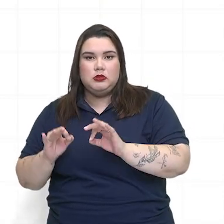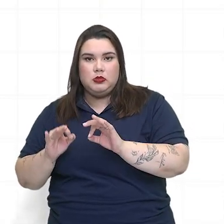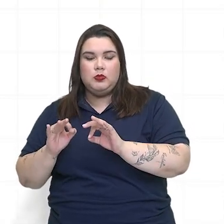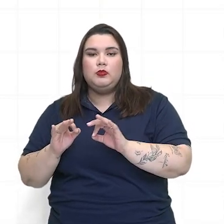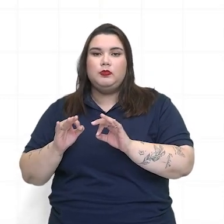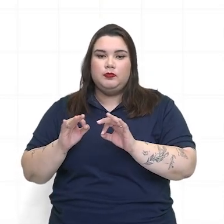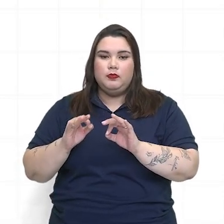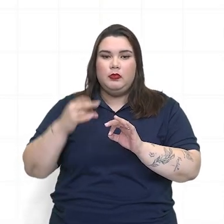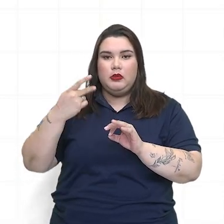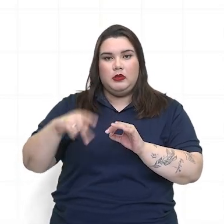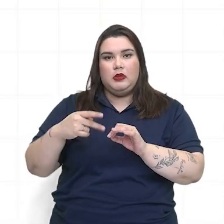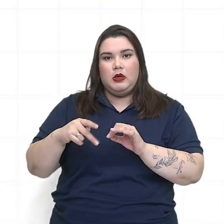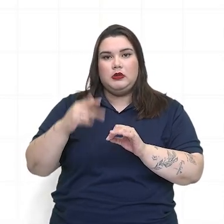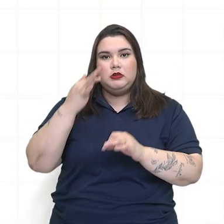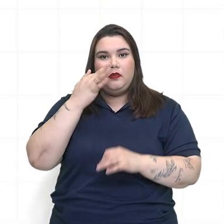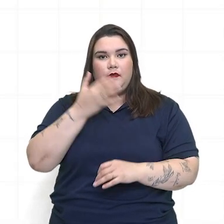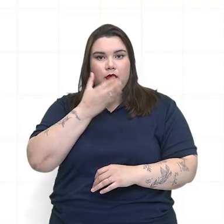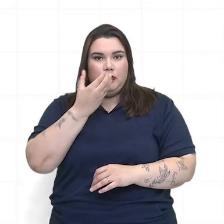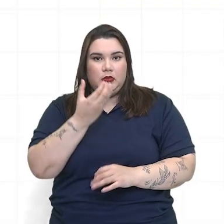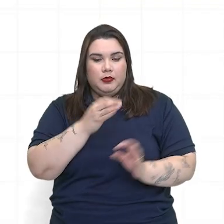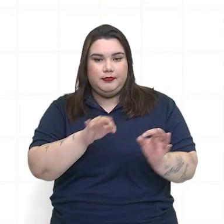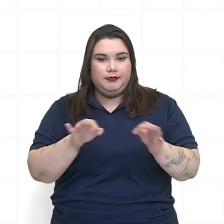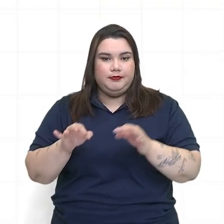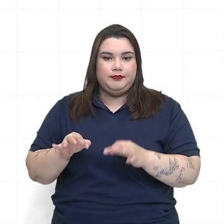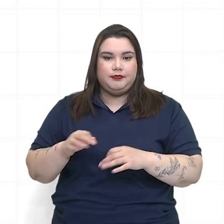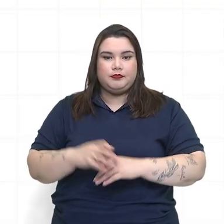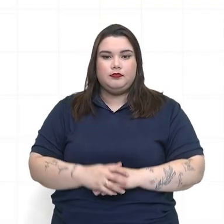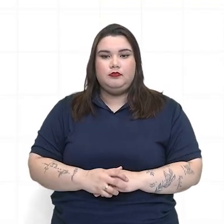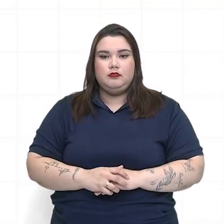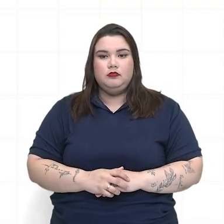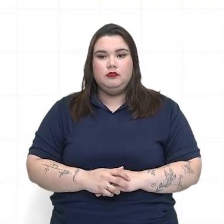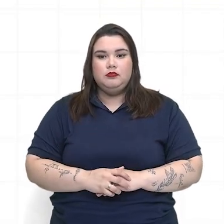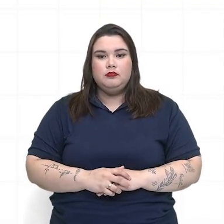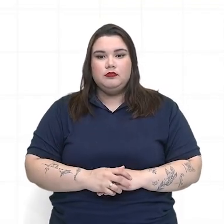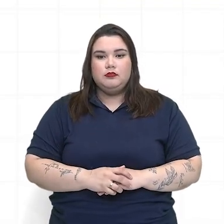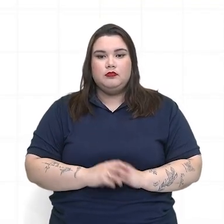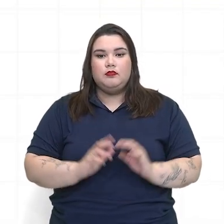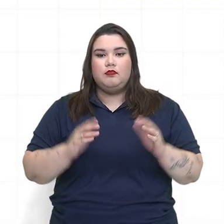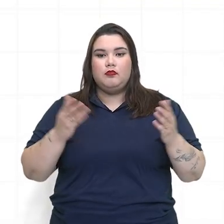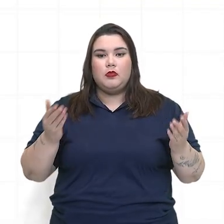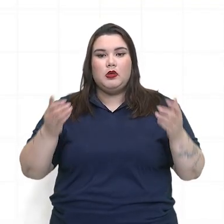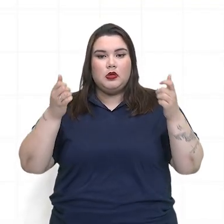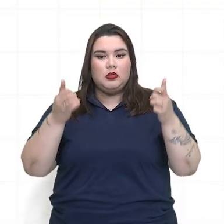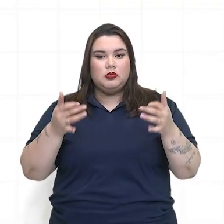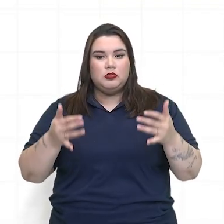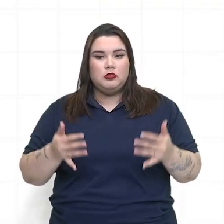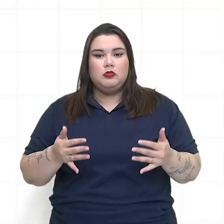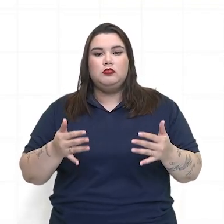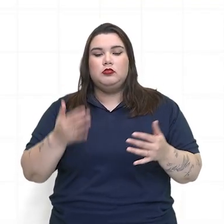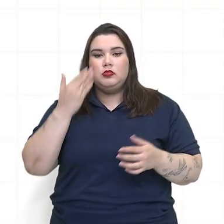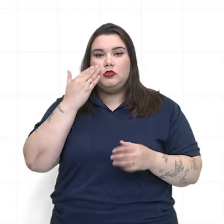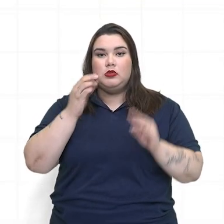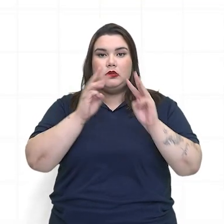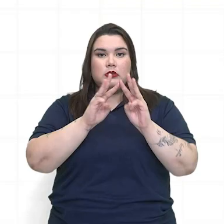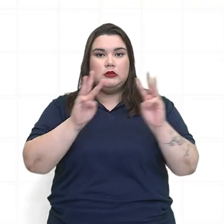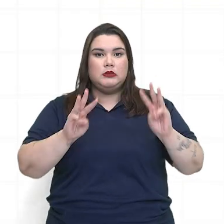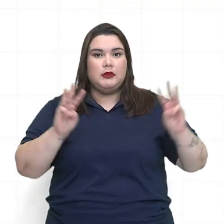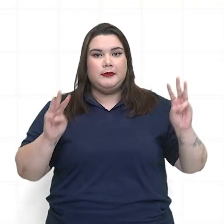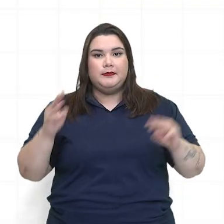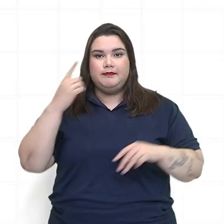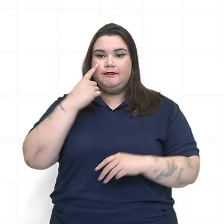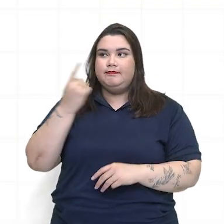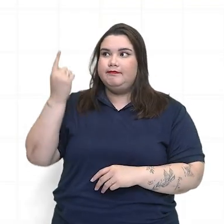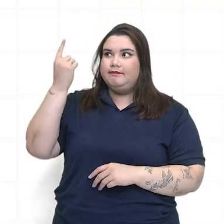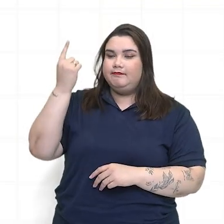Amazônia. Pois bem, então temos aqui um trecho falando aqui, disponível aqui na